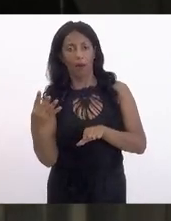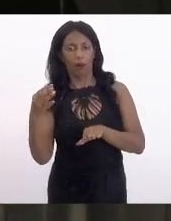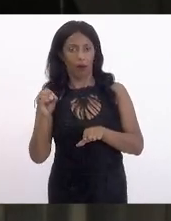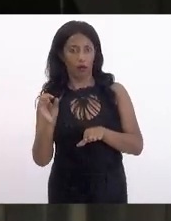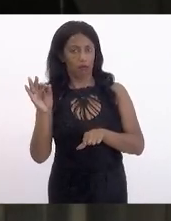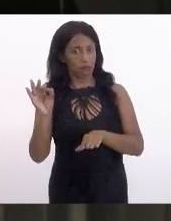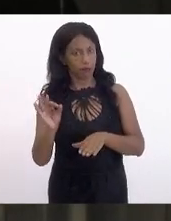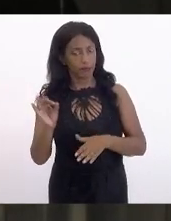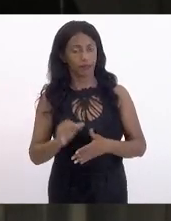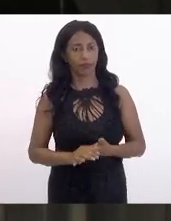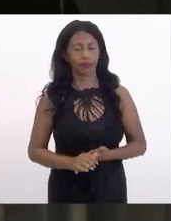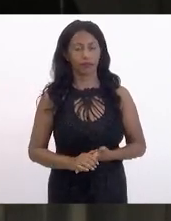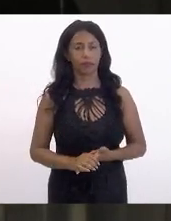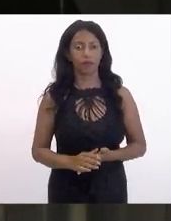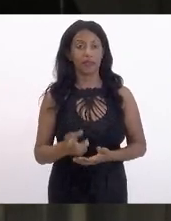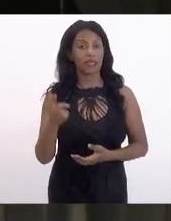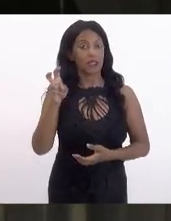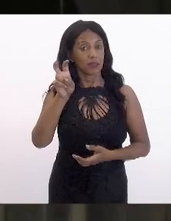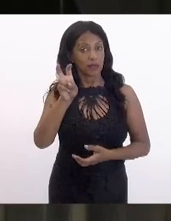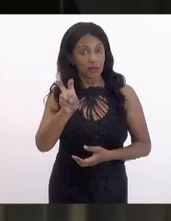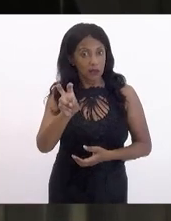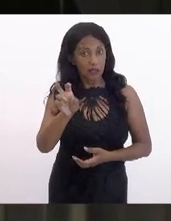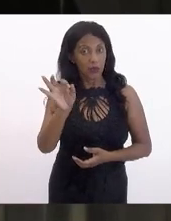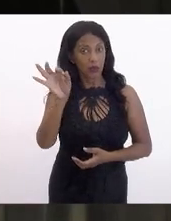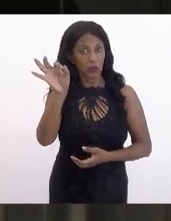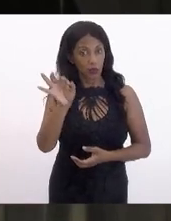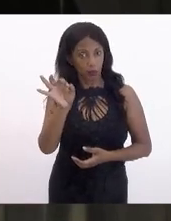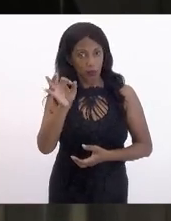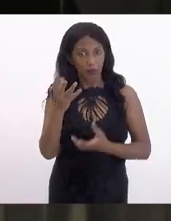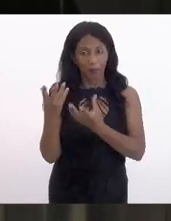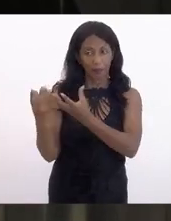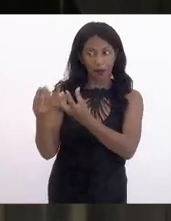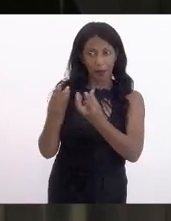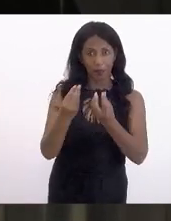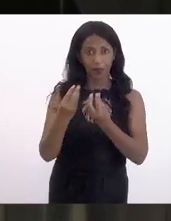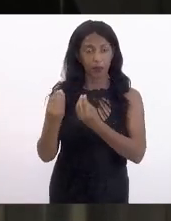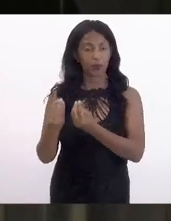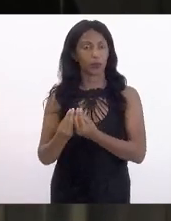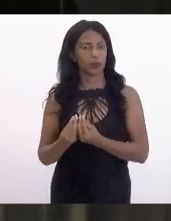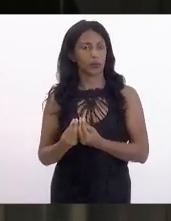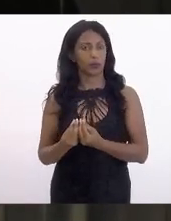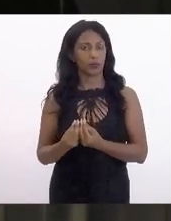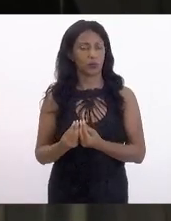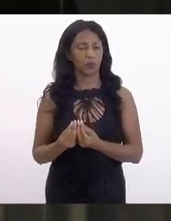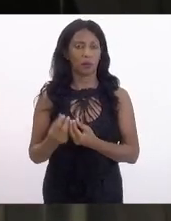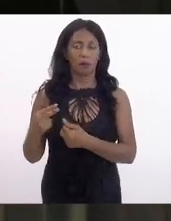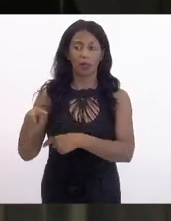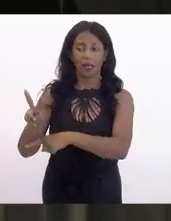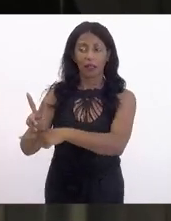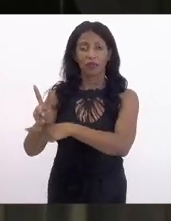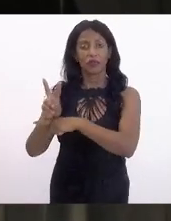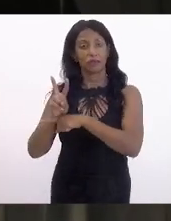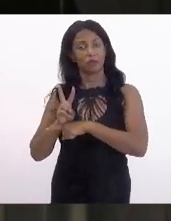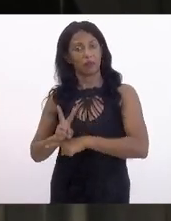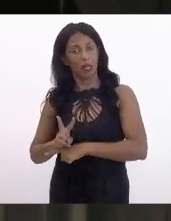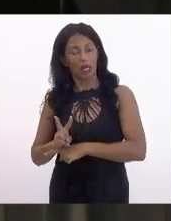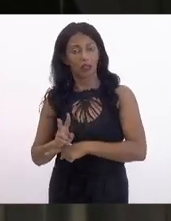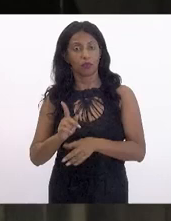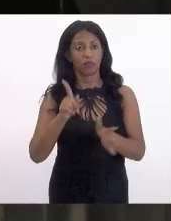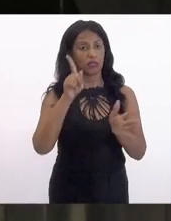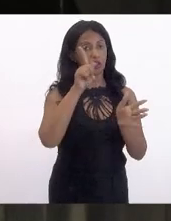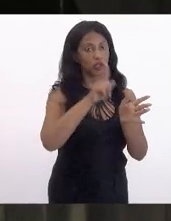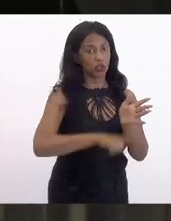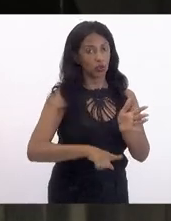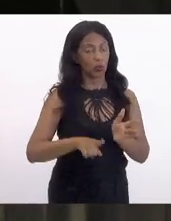cento cinco porcento para muitos para tomar empréstimo vai ser